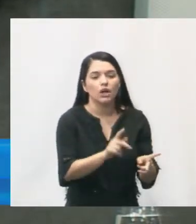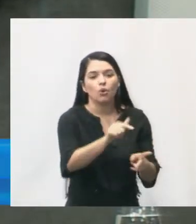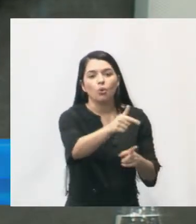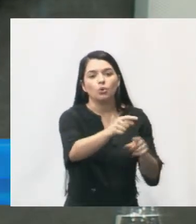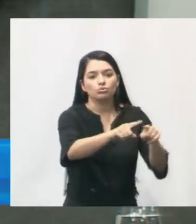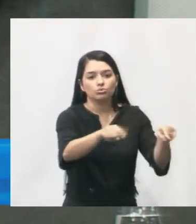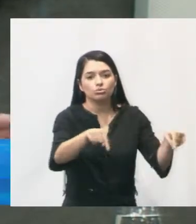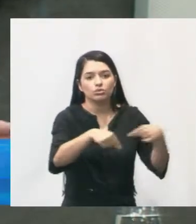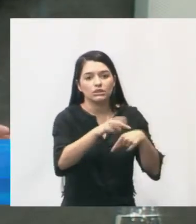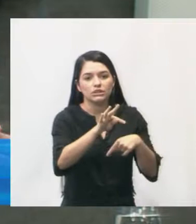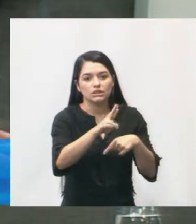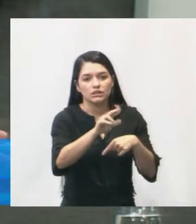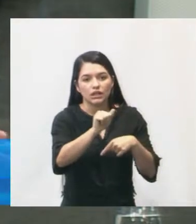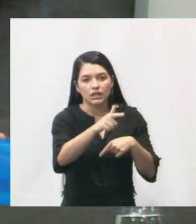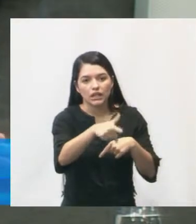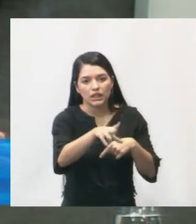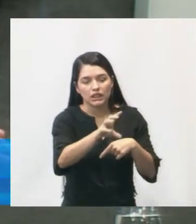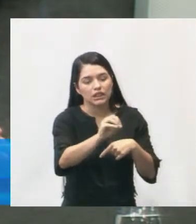grama